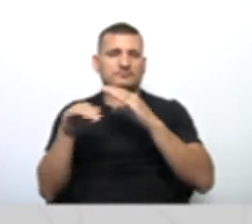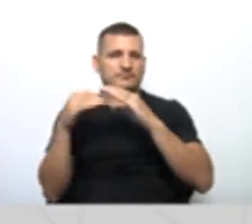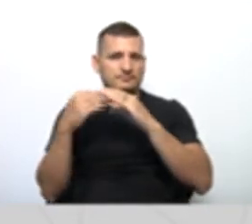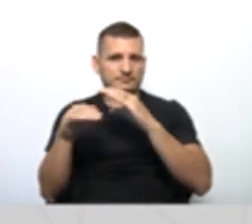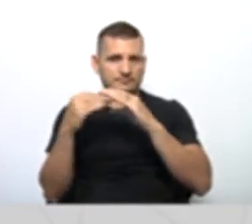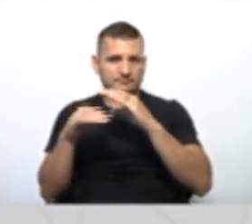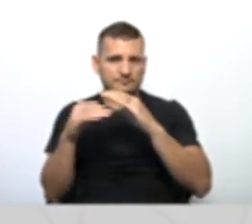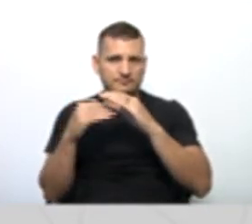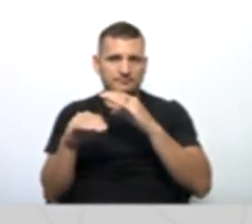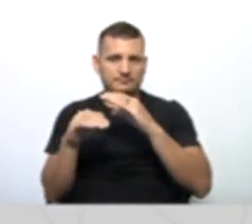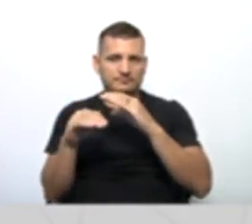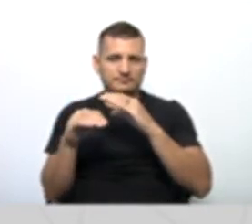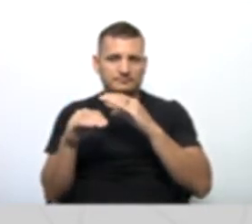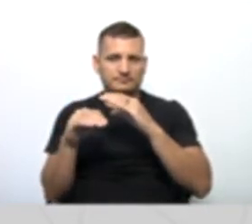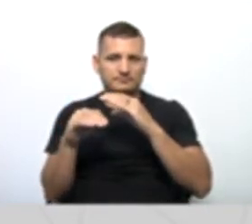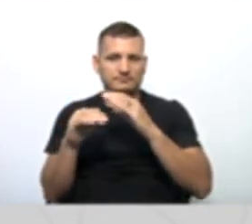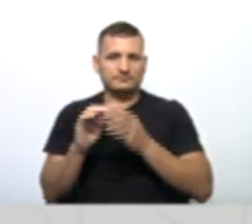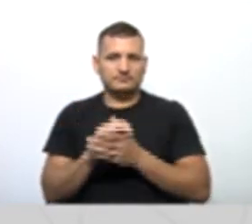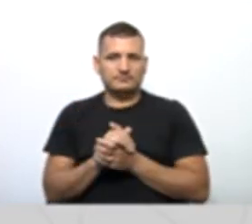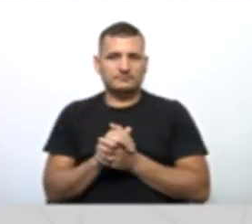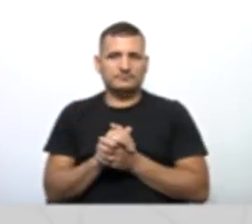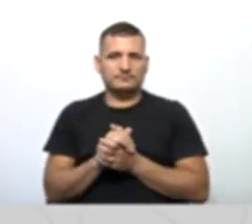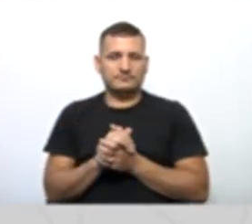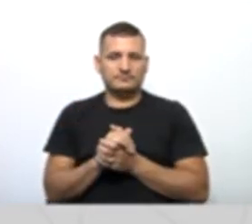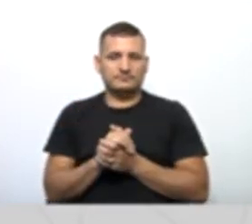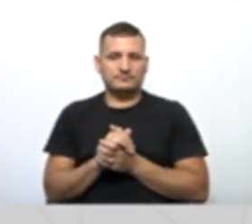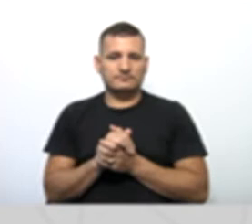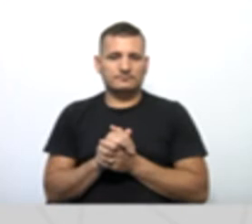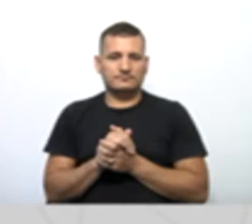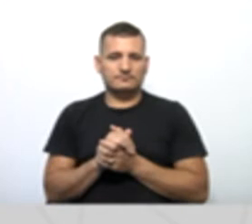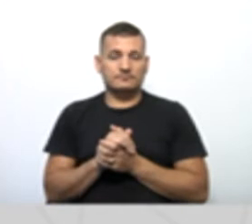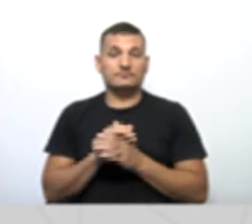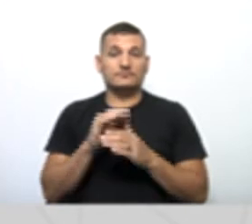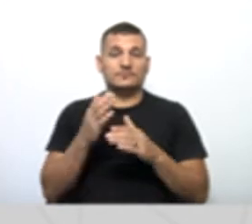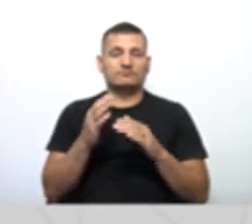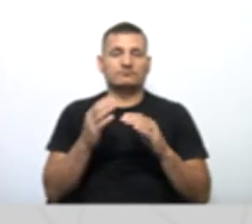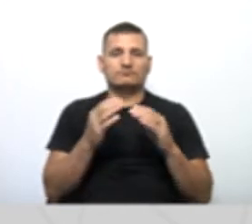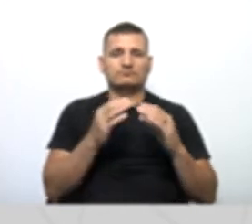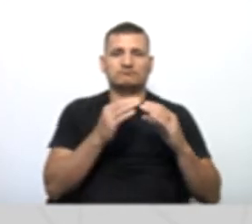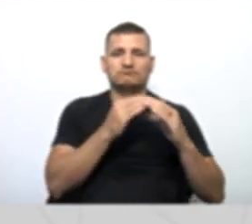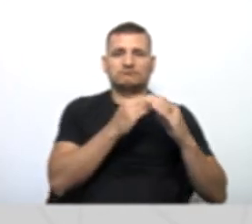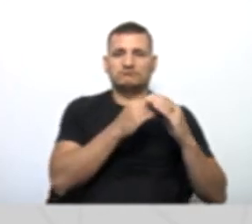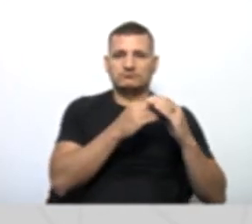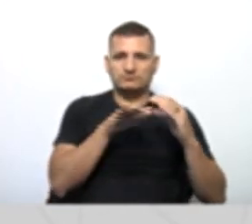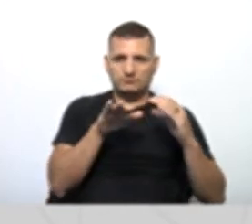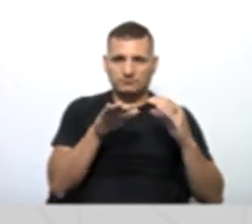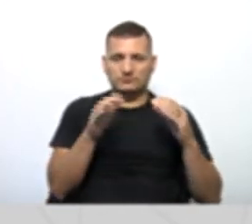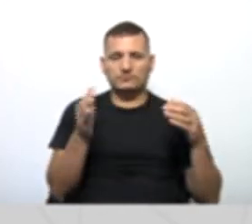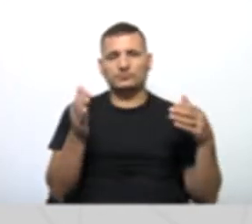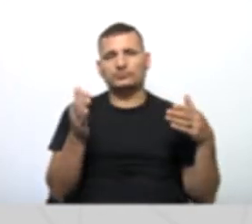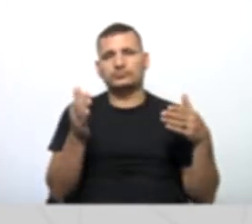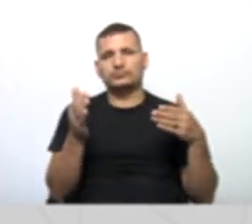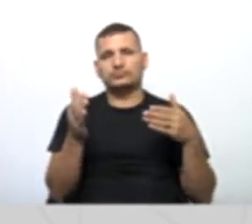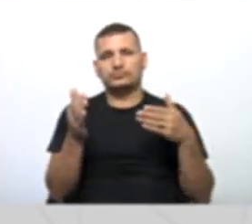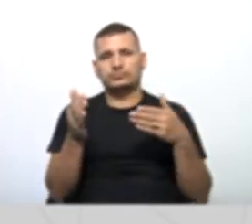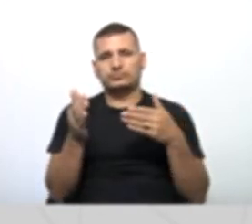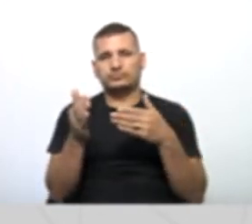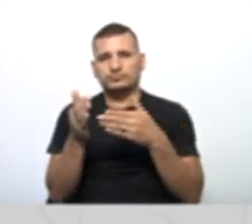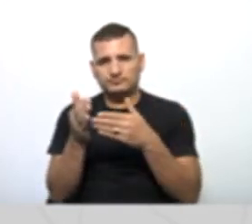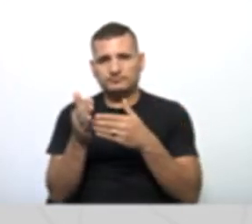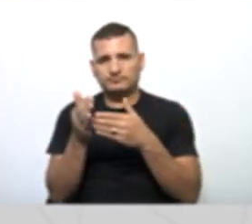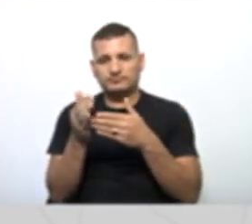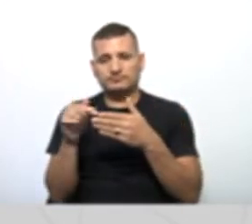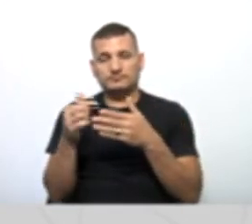Então, quando pretende isso, quando está passando, o firewall vai analisar. Digamos que ele autorizou, então